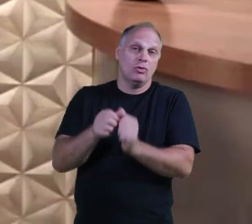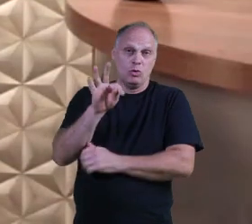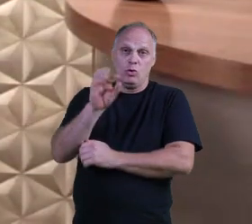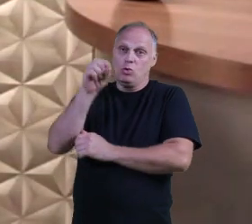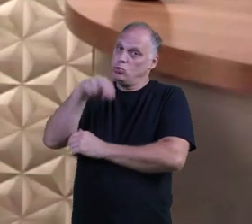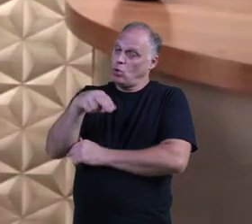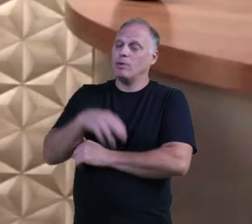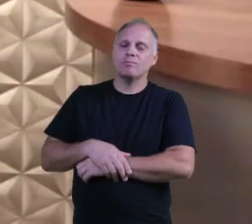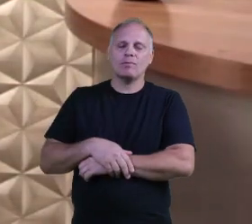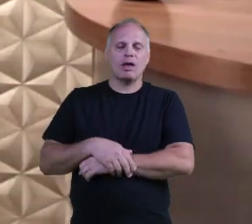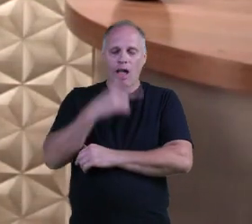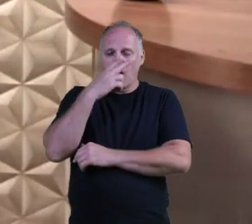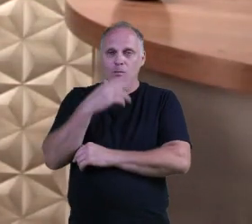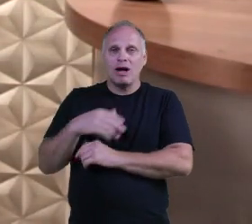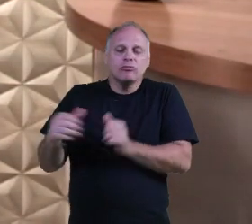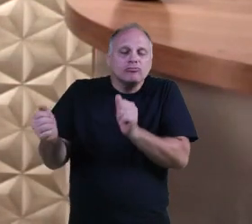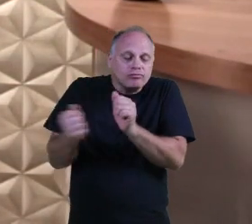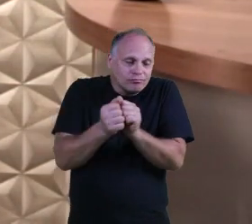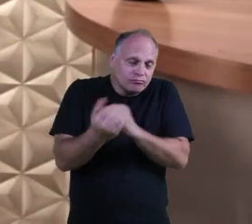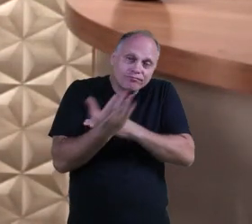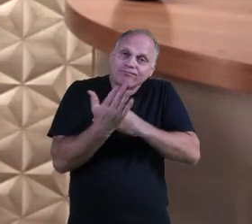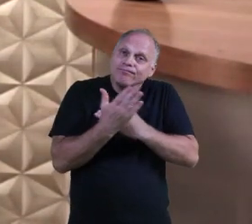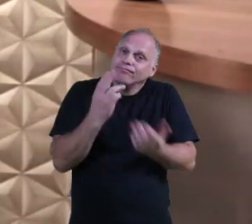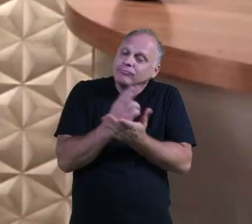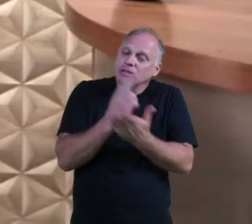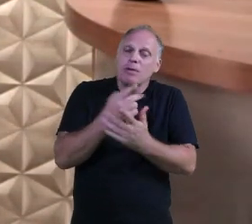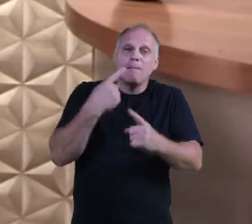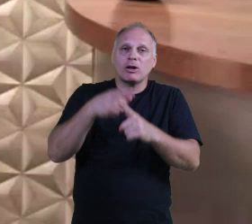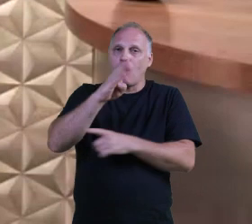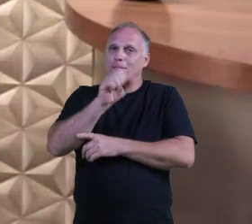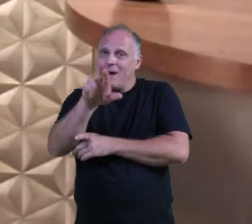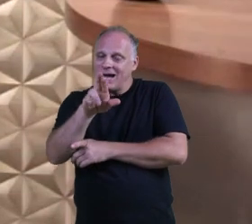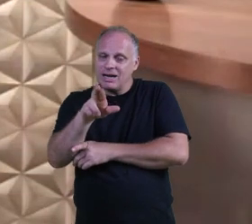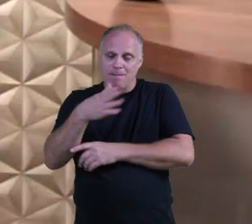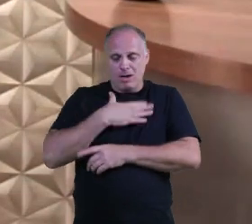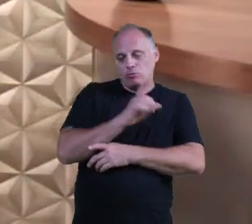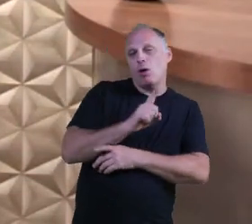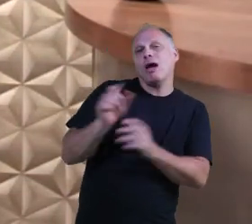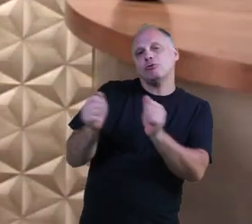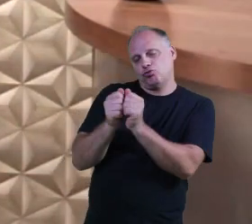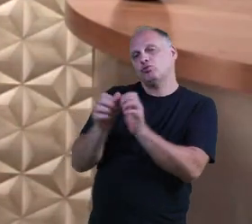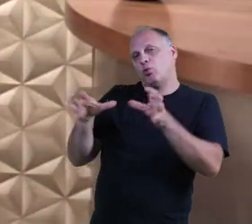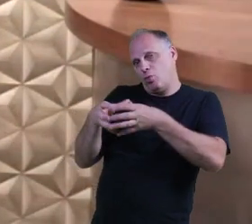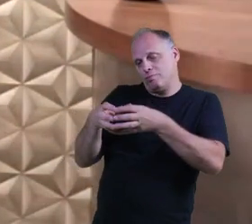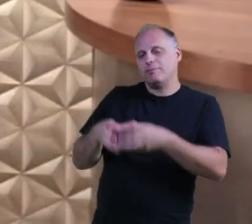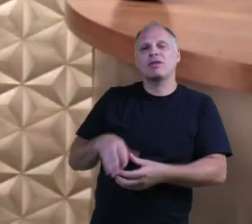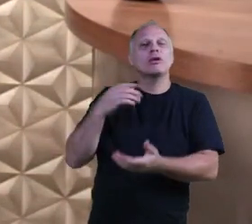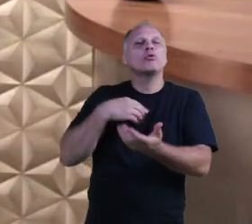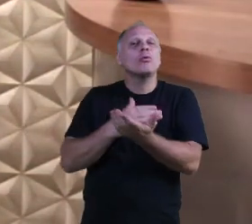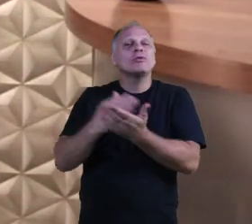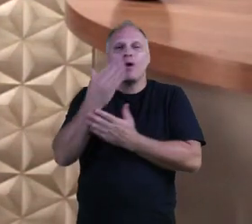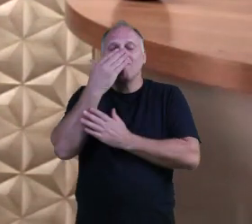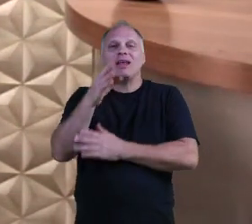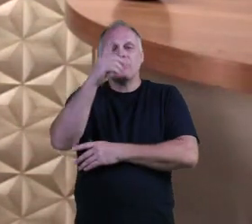Tom, o menino, o irmão dele, né, o Mano. Eles meninos. E, com o tempo, nós ficamos